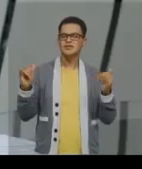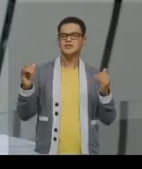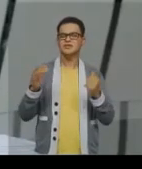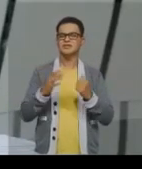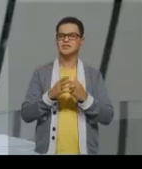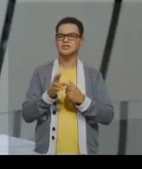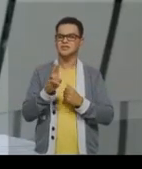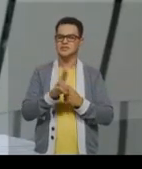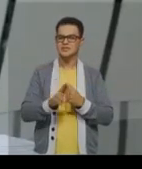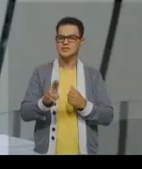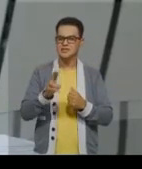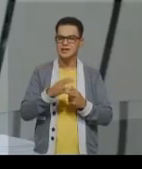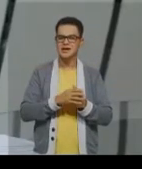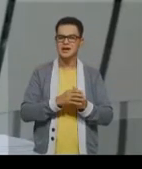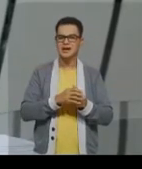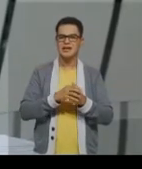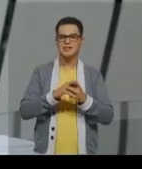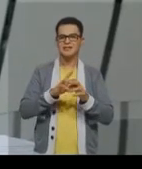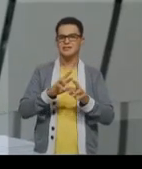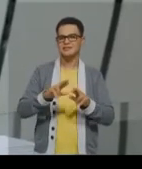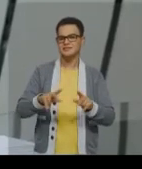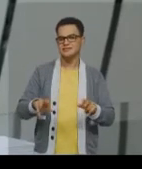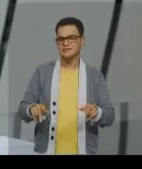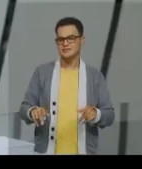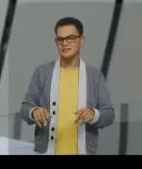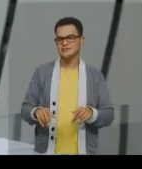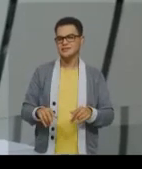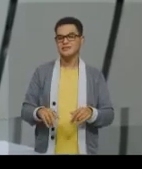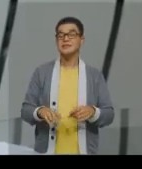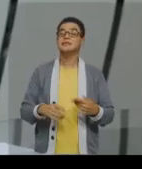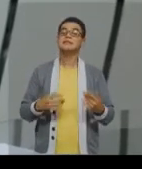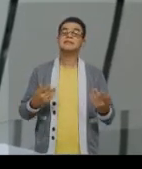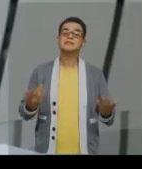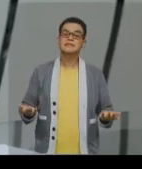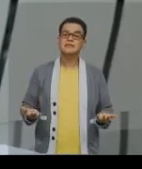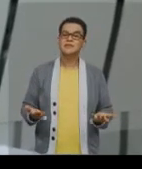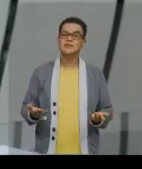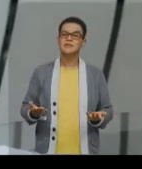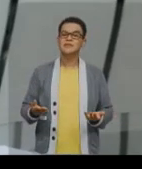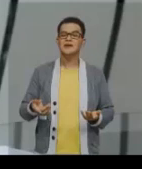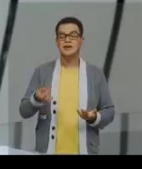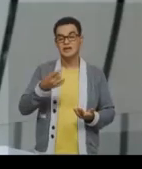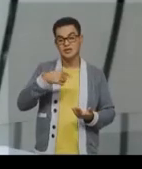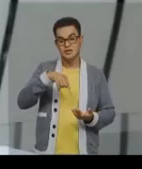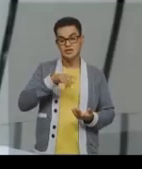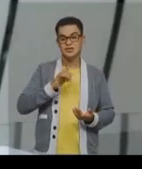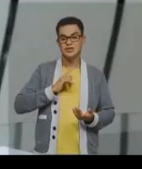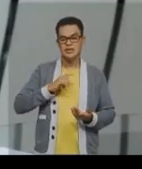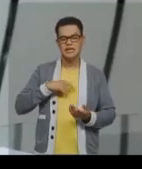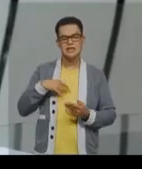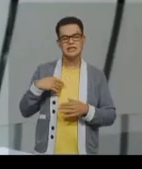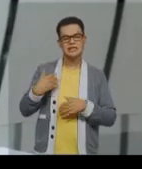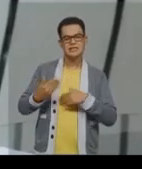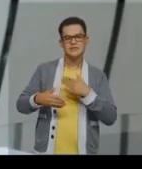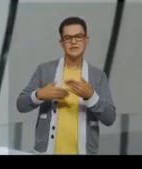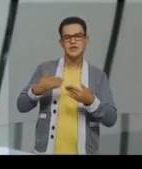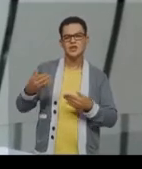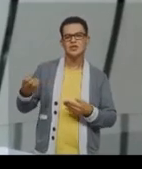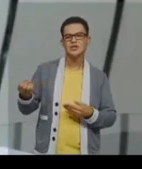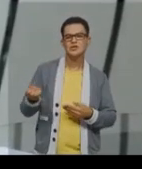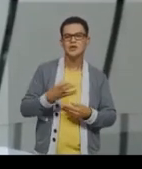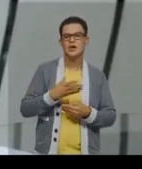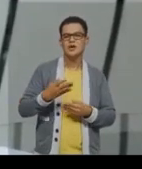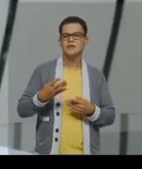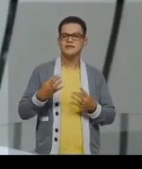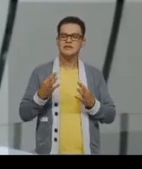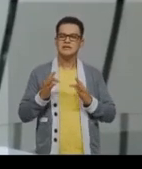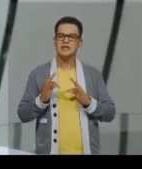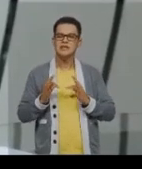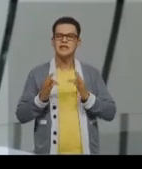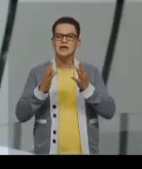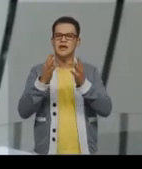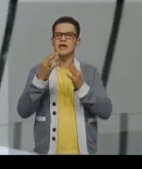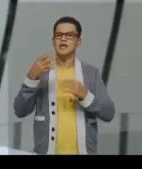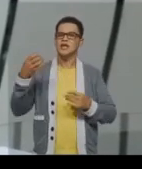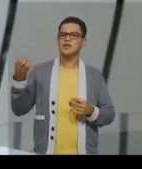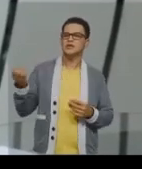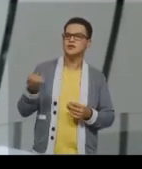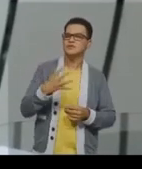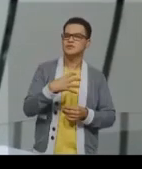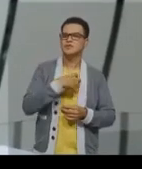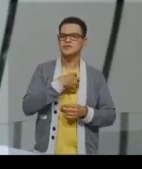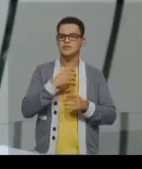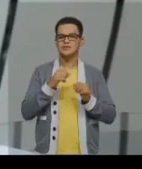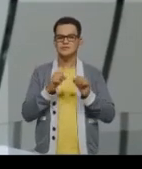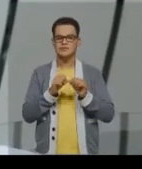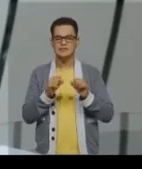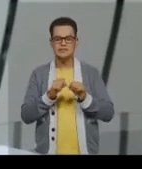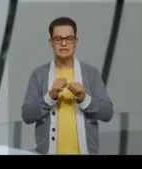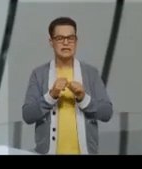né? Então, à medida em que a gente tem o desenvolvimento de novas técnicas, o conhecimento de novos modos de fazer e, consequentemente, novos